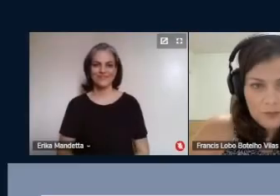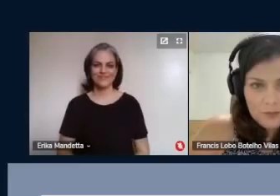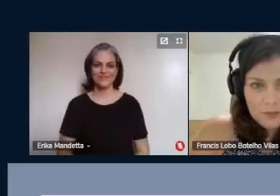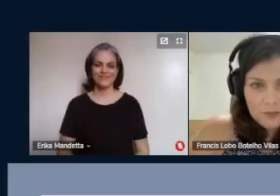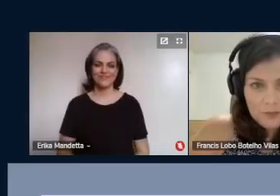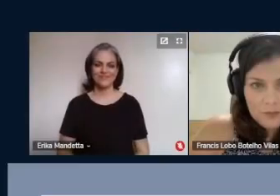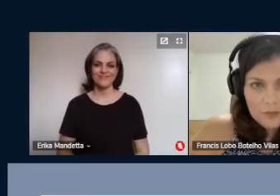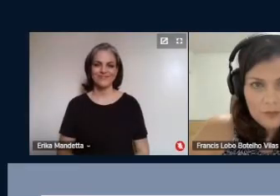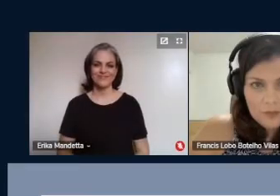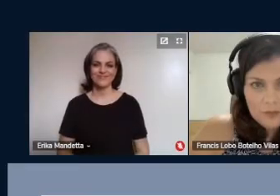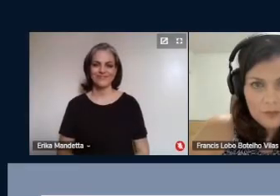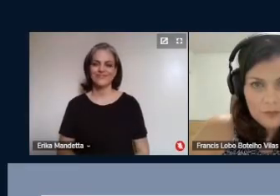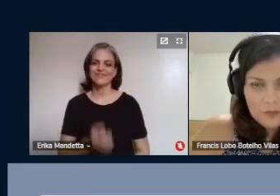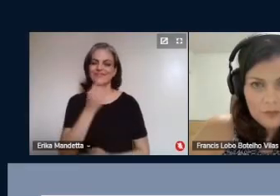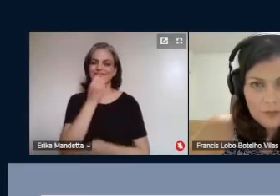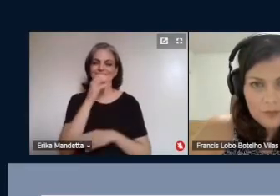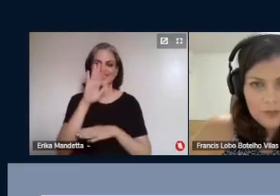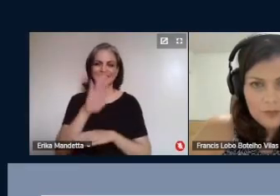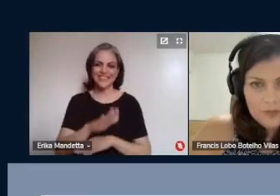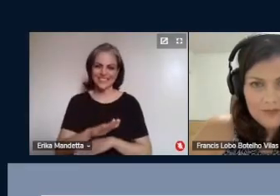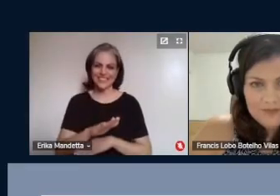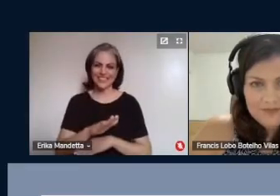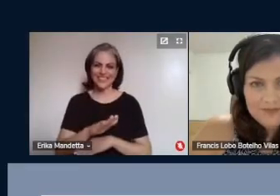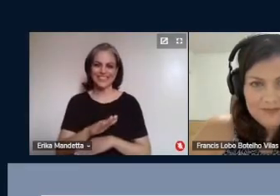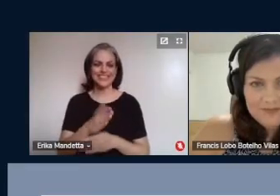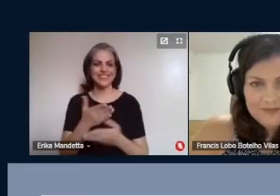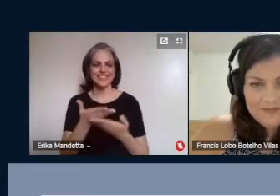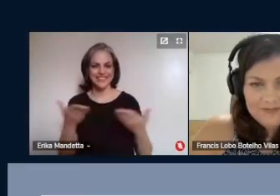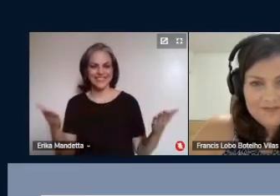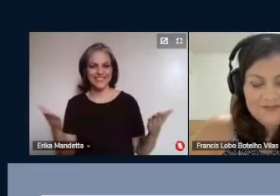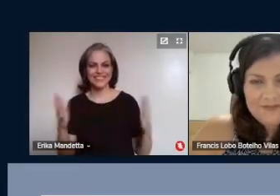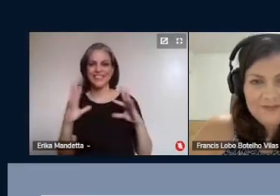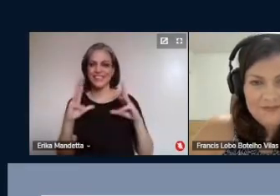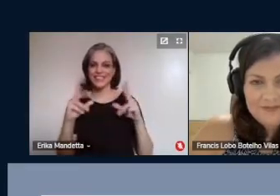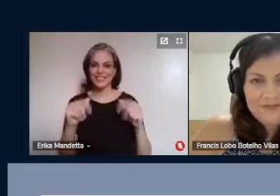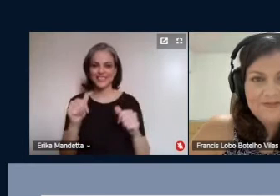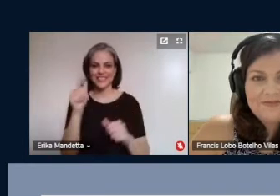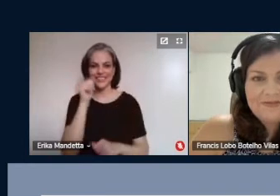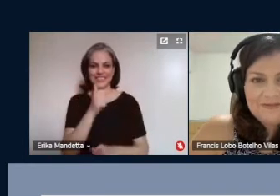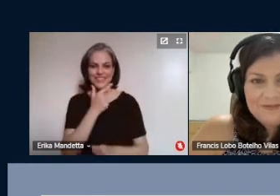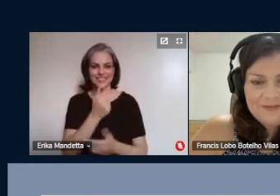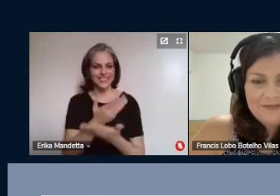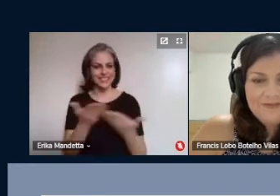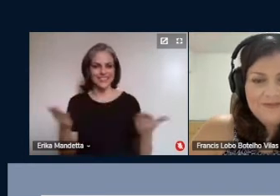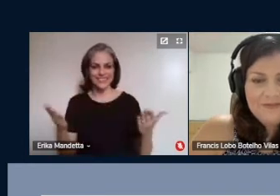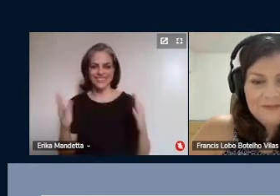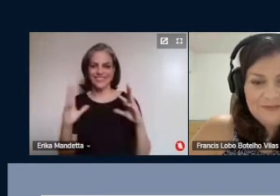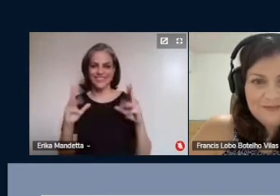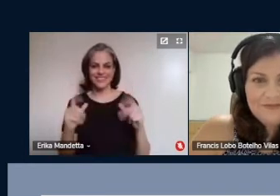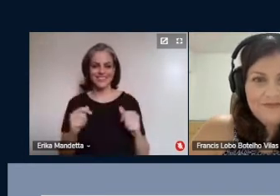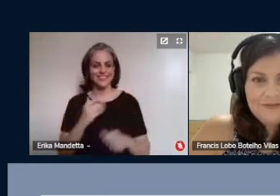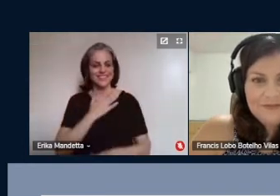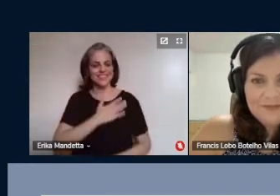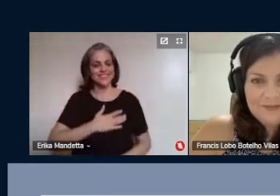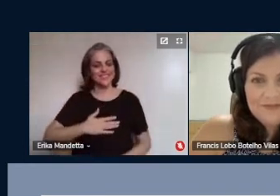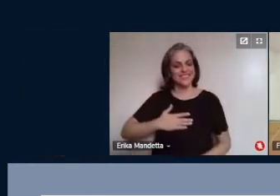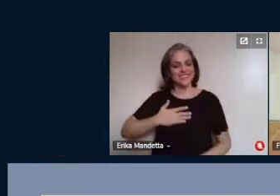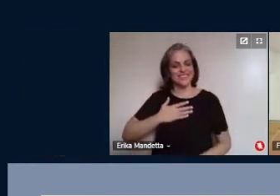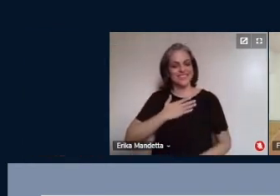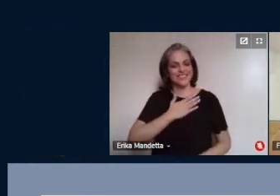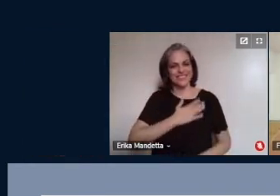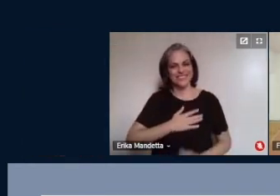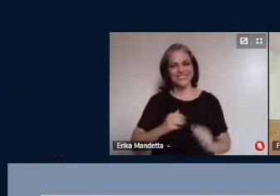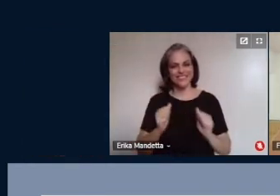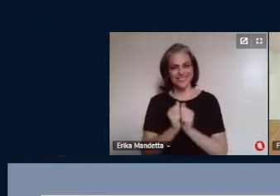Boa tarde a todas, a todos. É um prazer imenso estar hoje aqui com